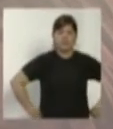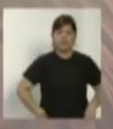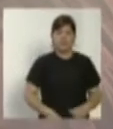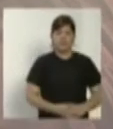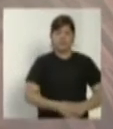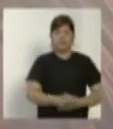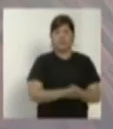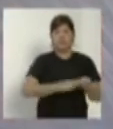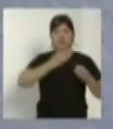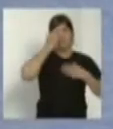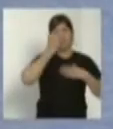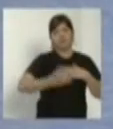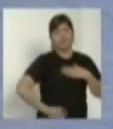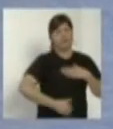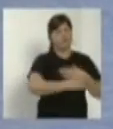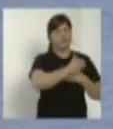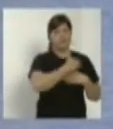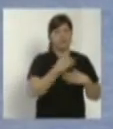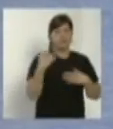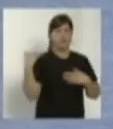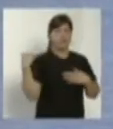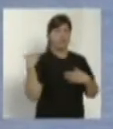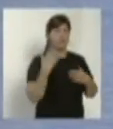e Espírito Santo. Amém. Fica com você.